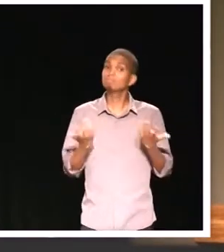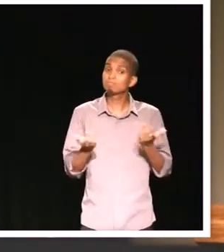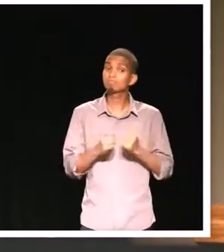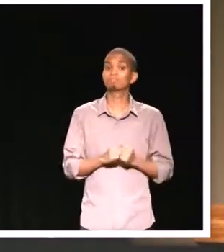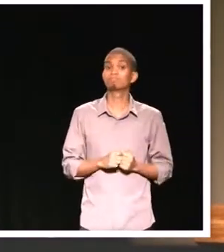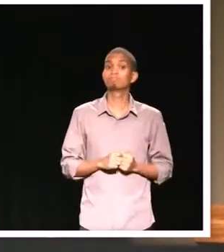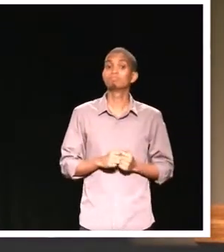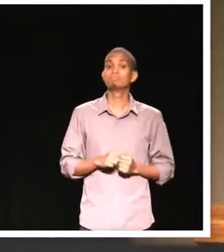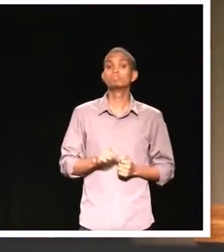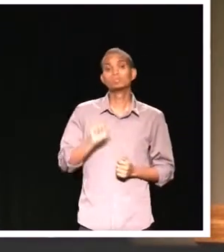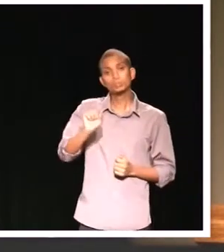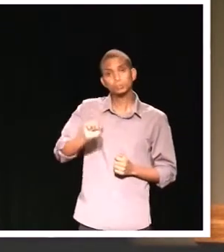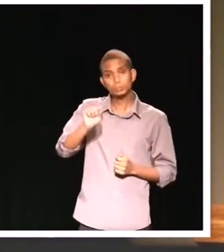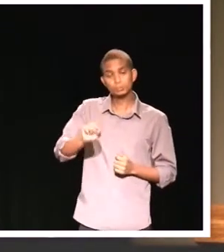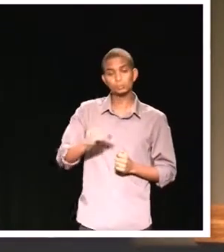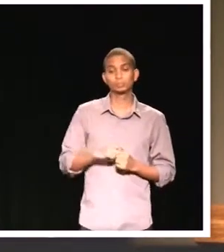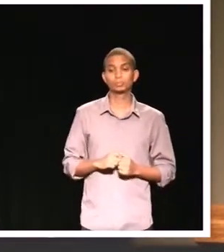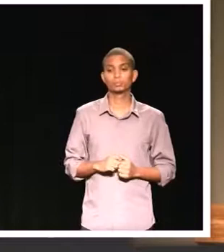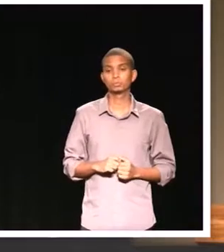delito, não é